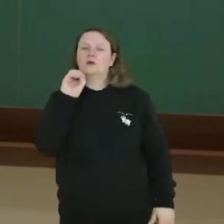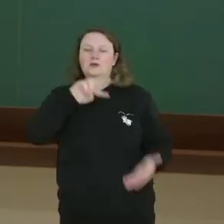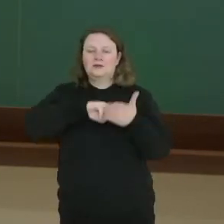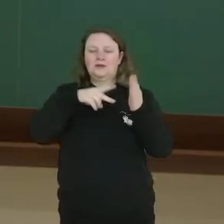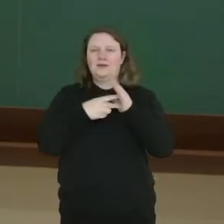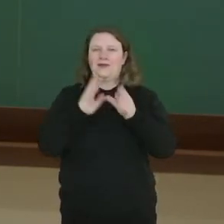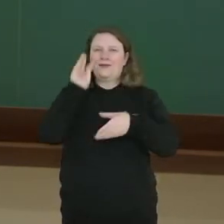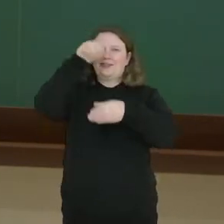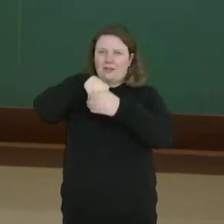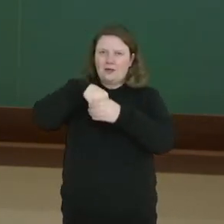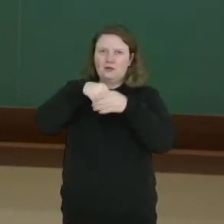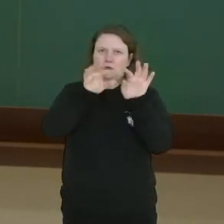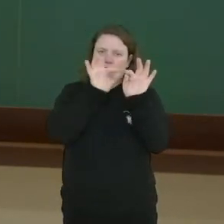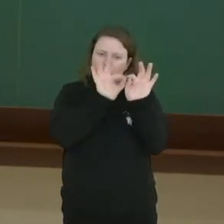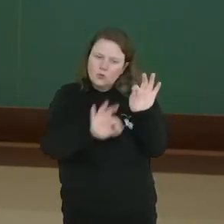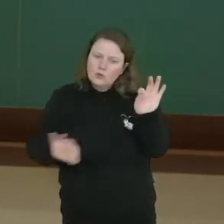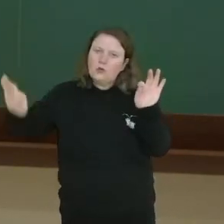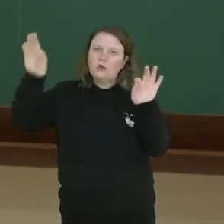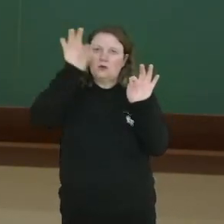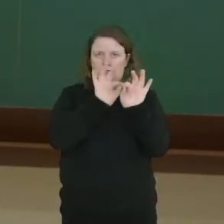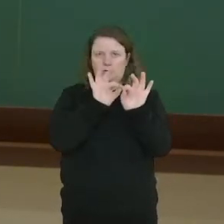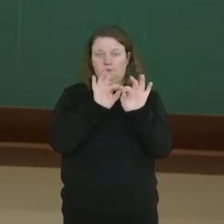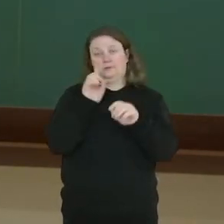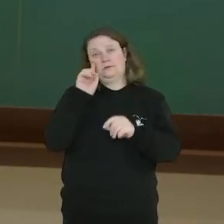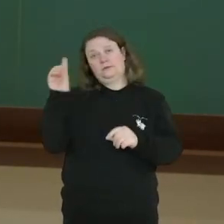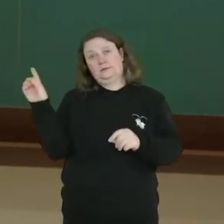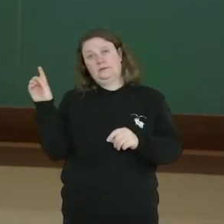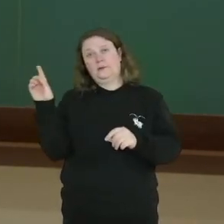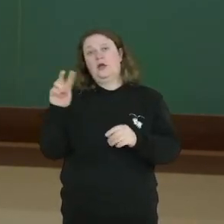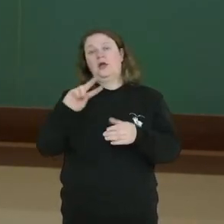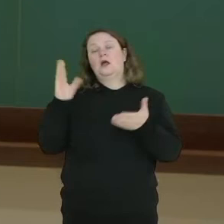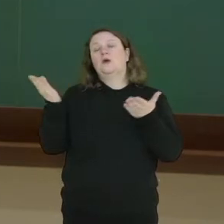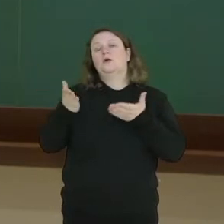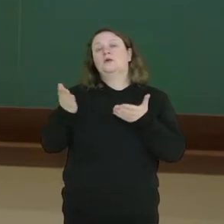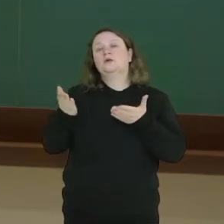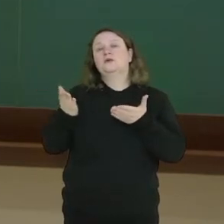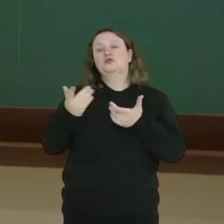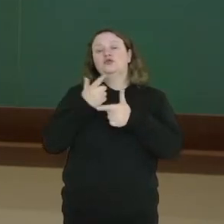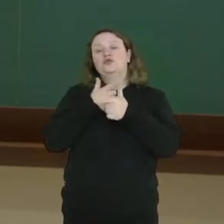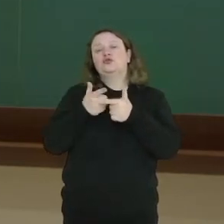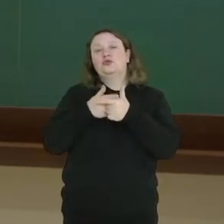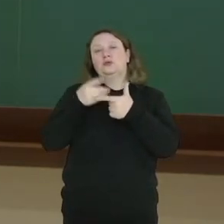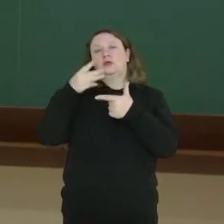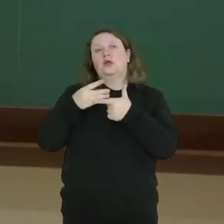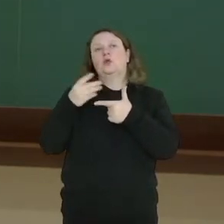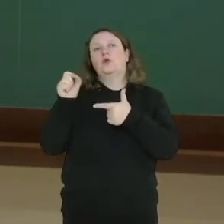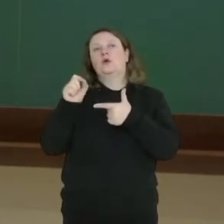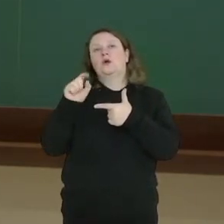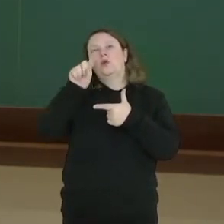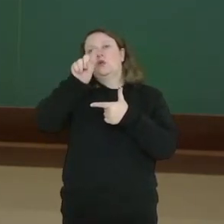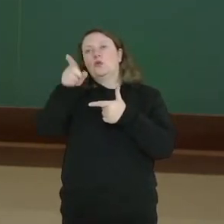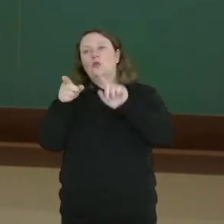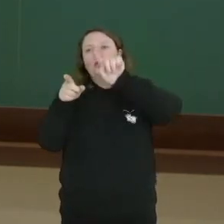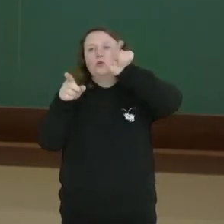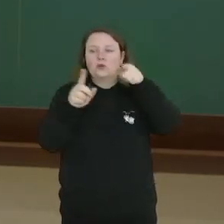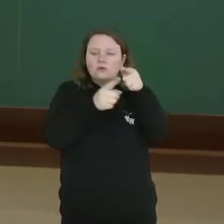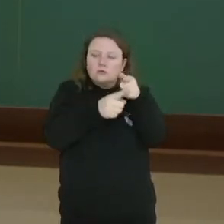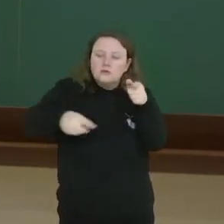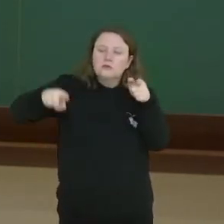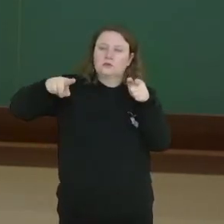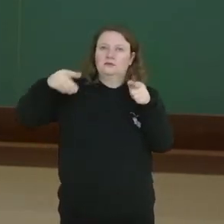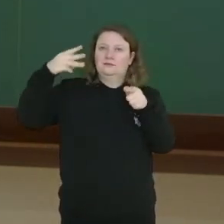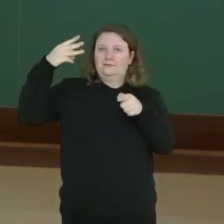tá? Em uma circunferência dividida em três arcos, por exemplo, nós vamos ter o triângulo equilátero que está